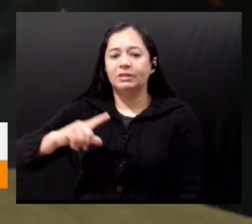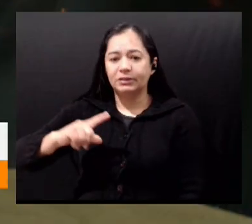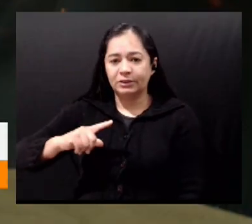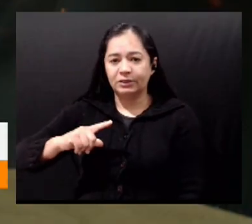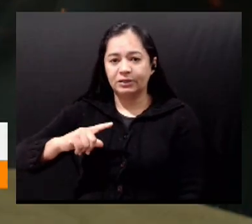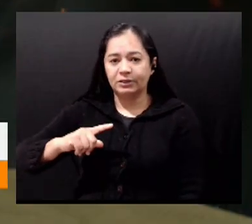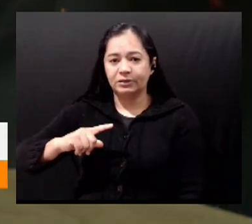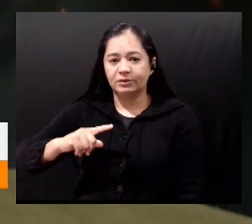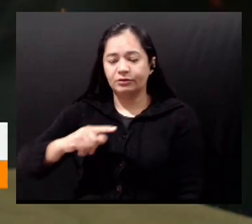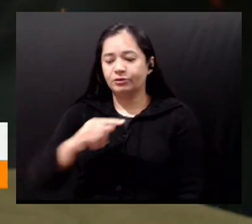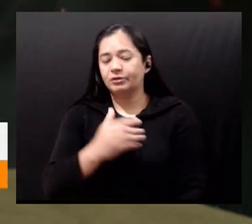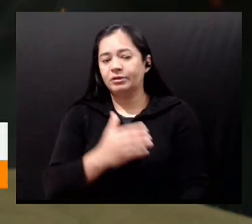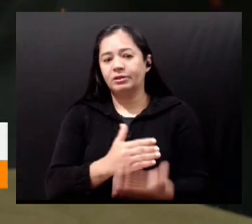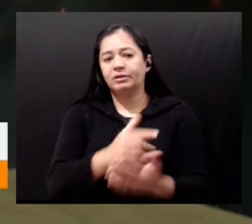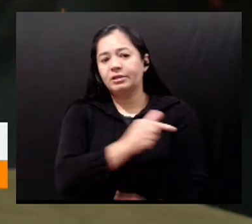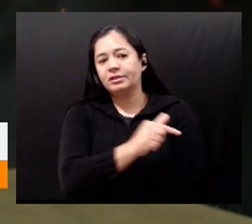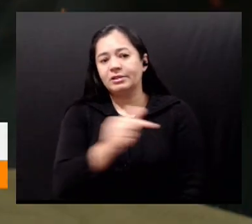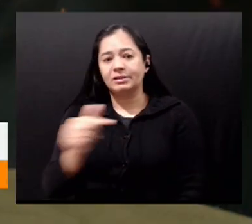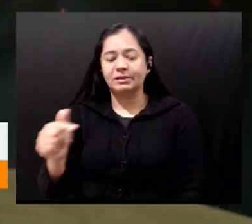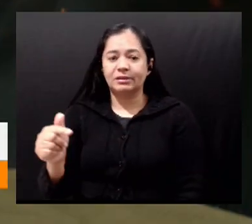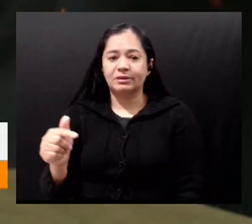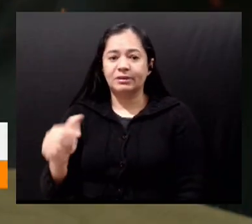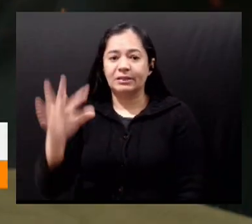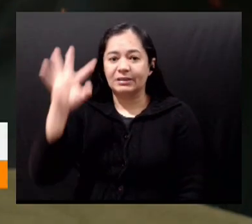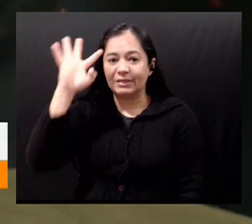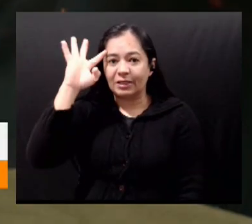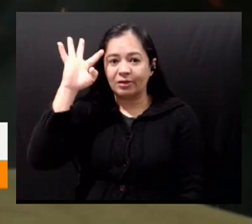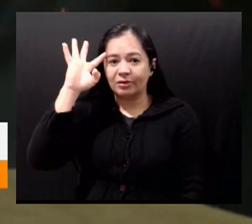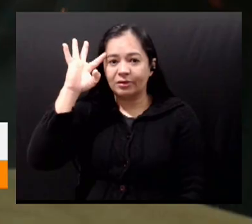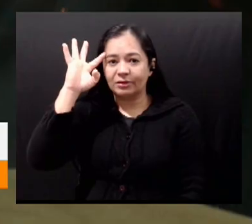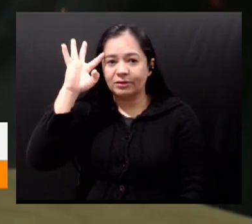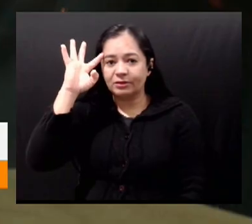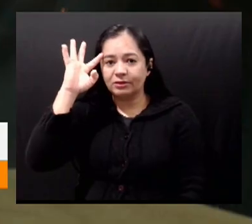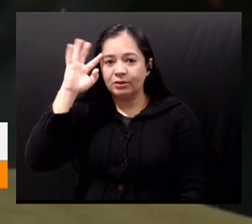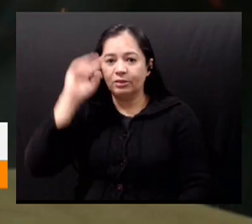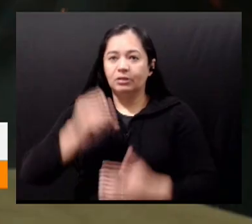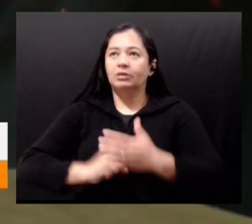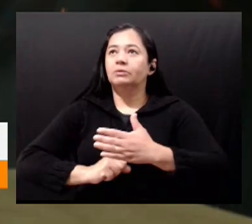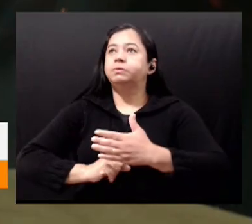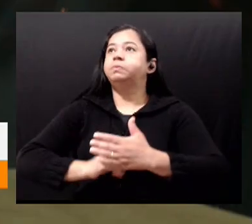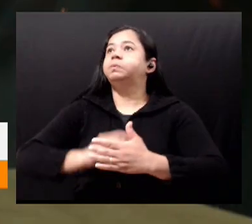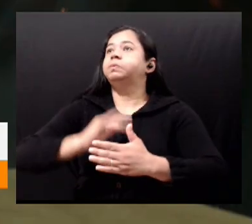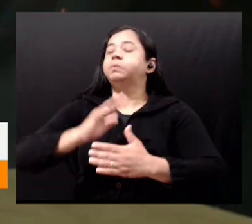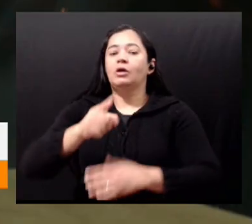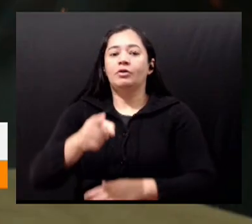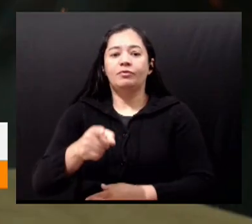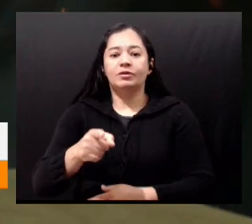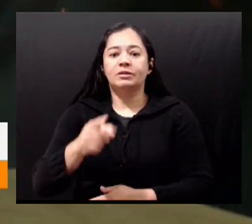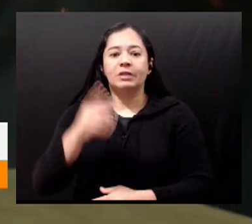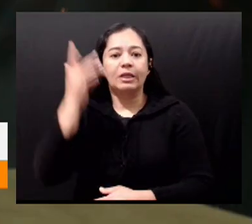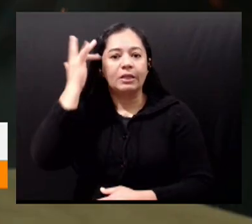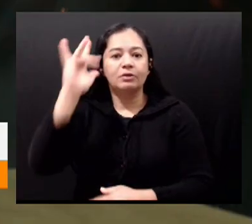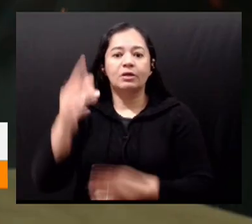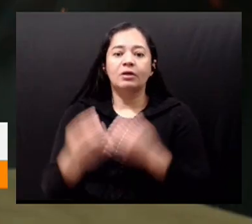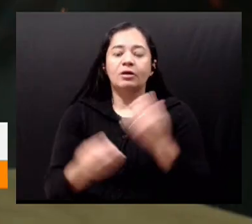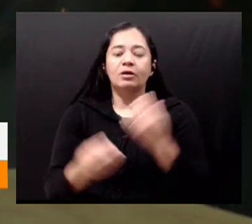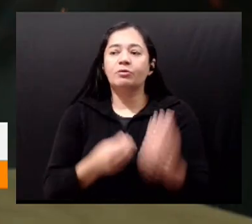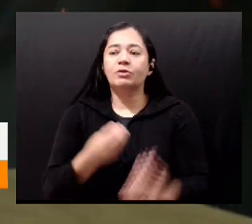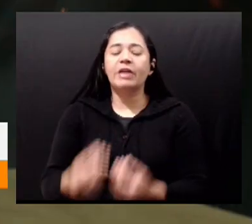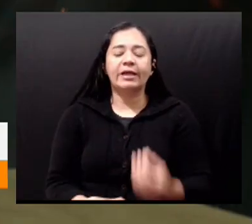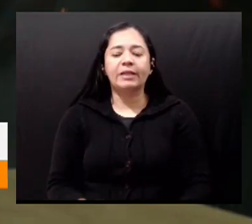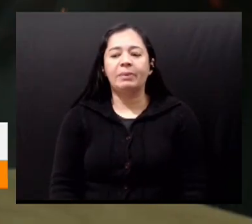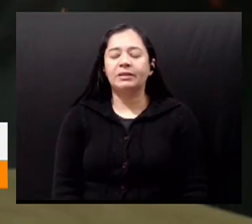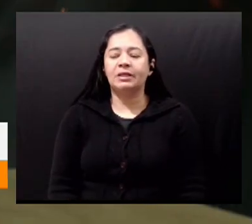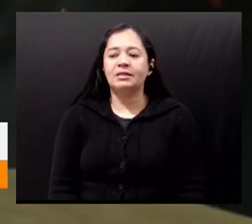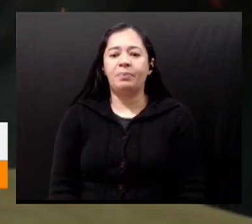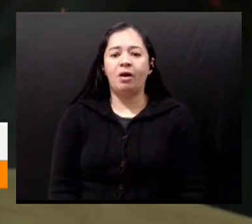chega na quarta-feira, essa sua agenda, ela transbordou. E você não sabe como você dá conta. Aí você não tem tempo de almoçar, você não tem tempo de nada, e quando